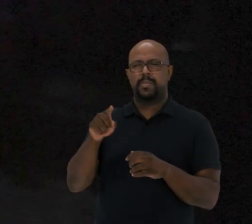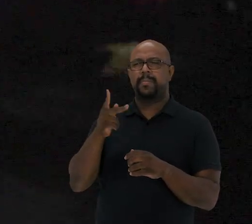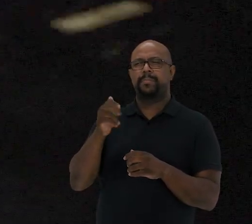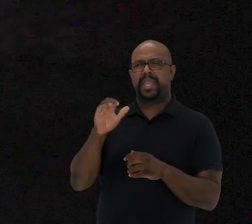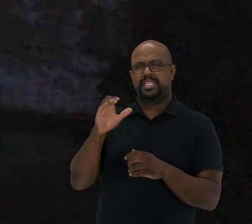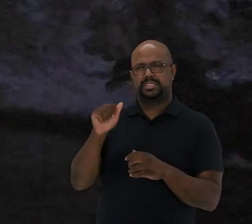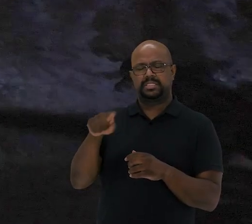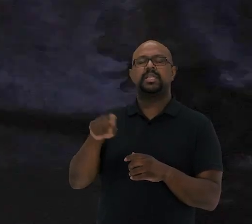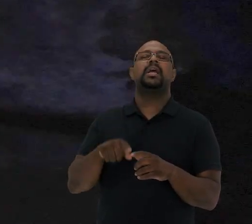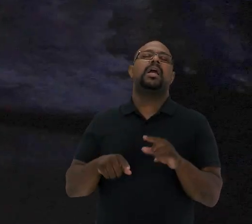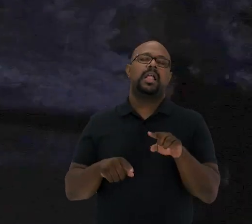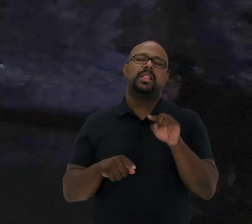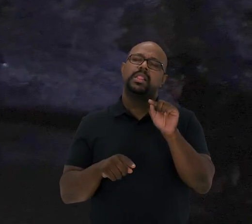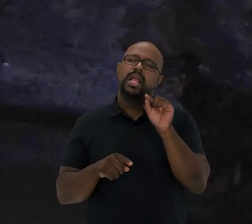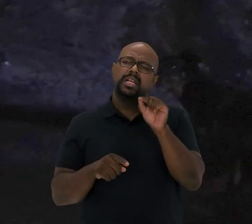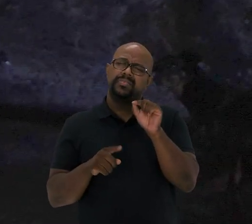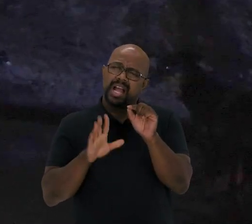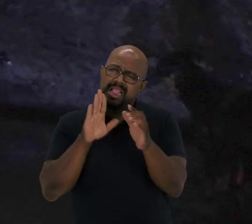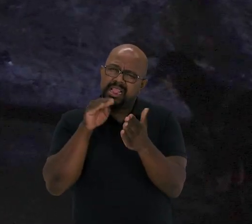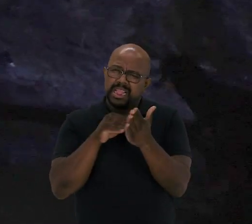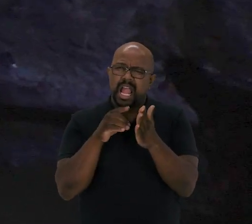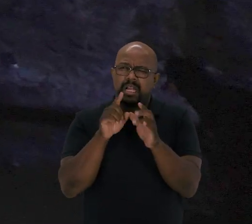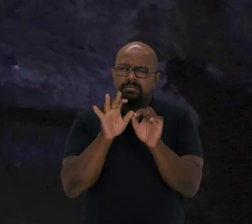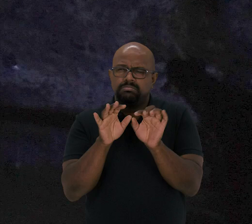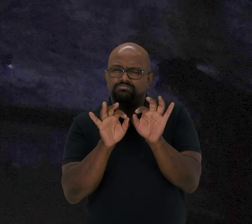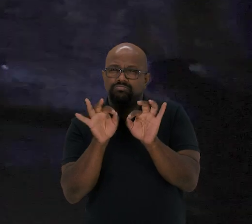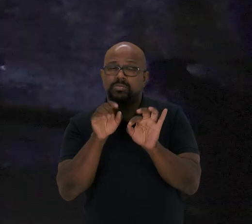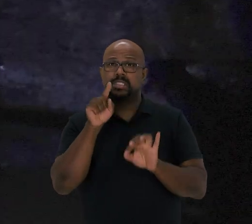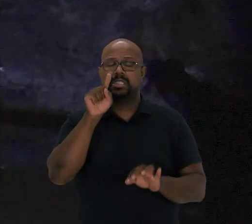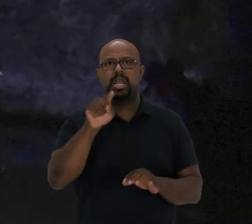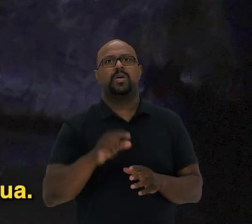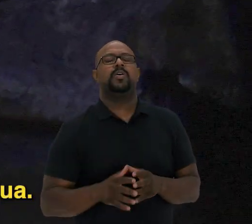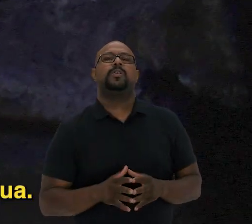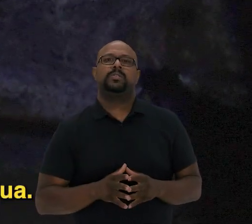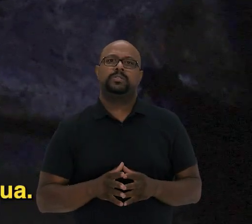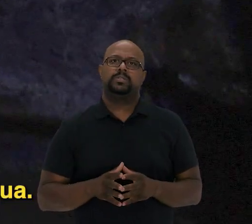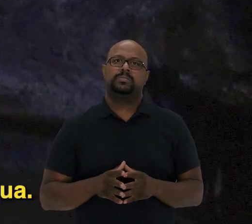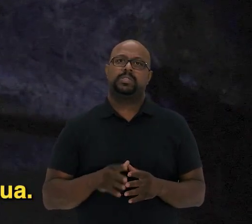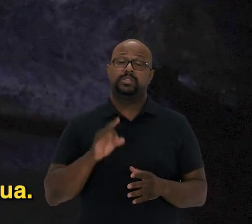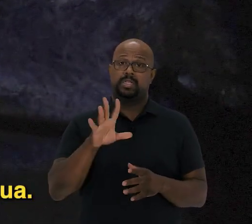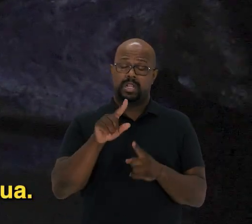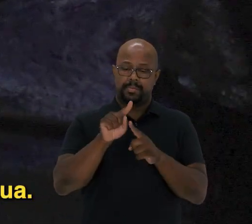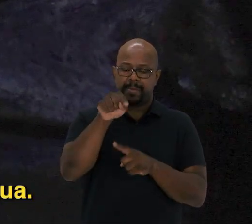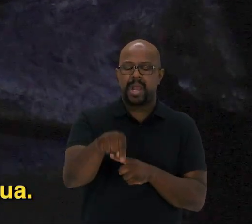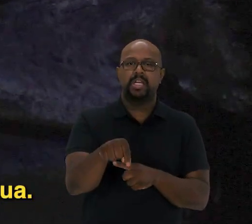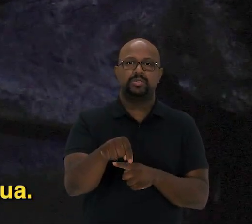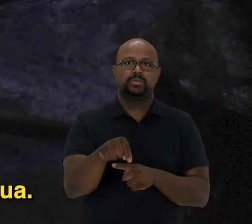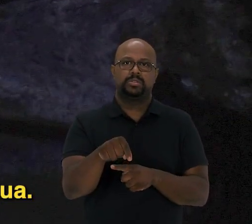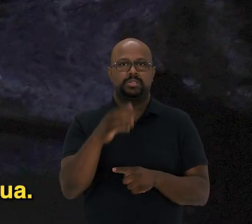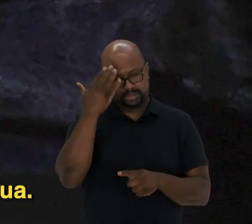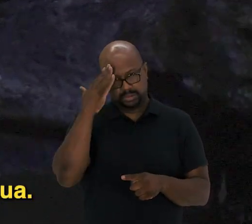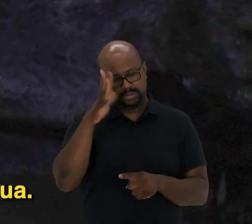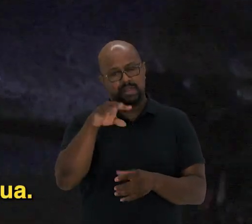você falou uma peça? Lá daquele desenho, que ele vai lá no costado, ó. Lá, ó. Mas só que ele tá para baixo ali,